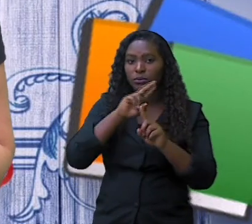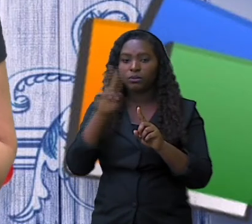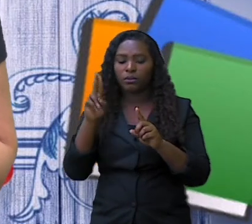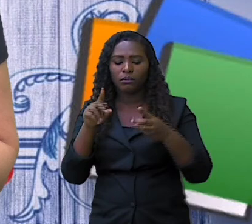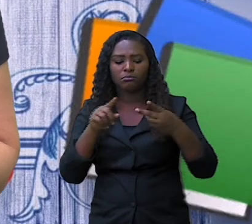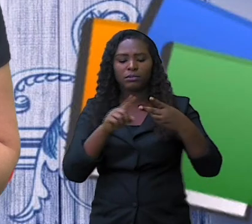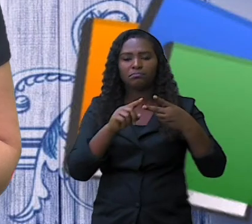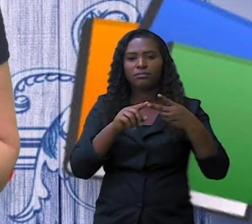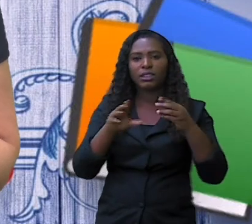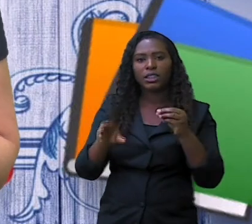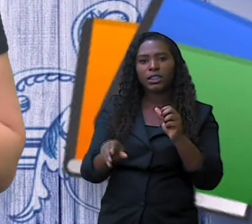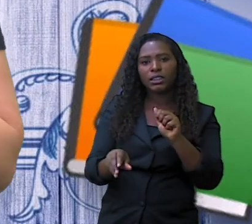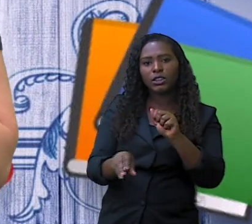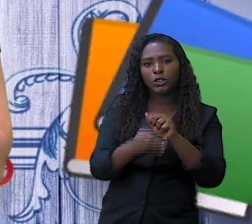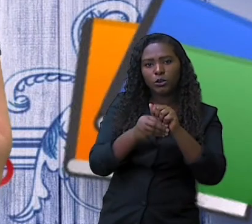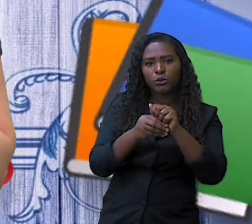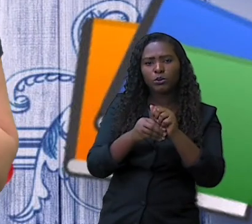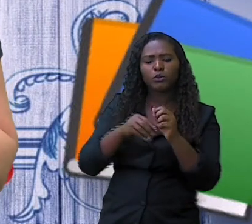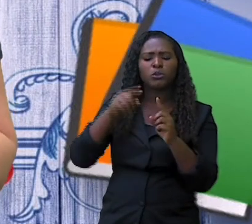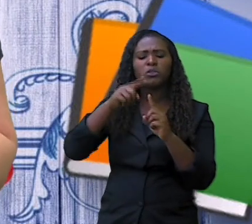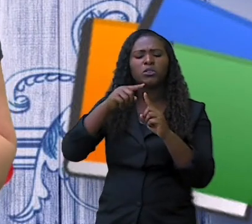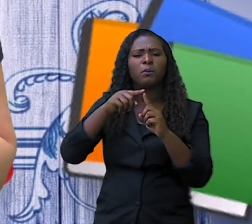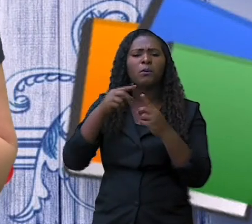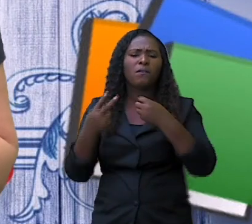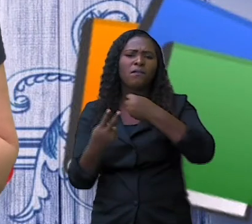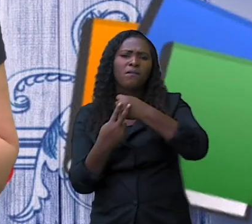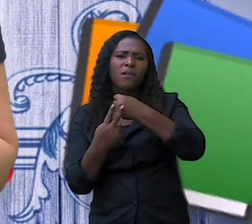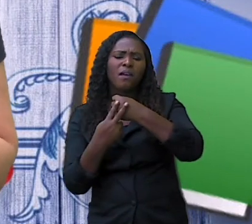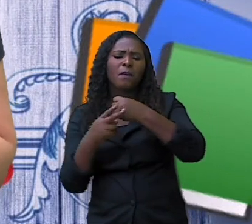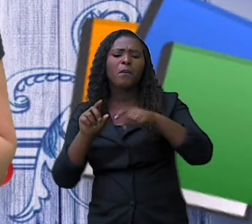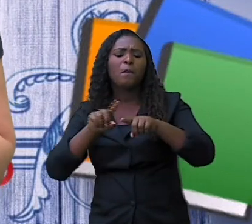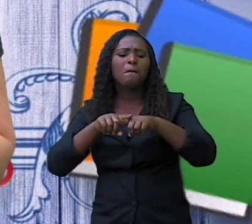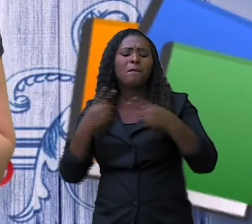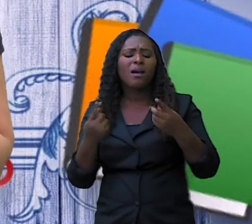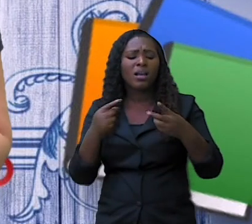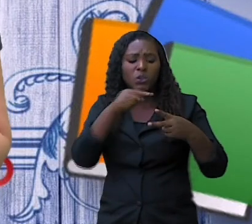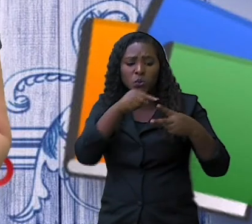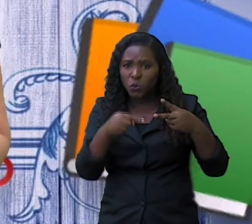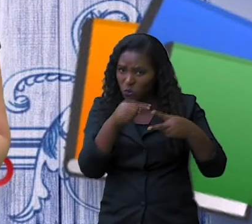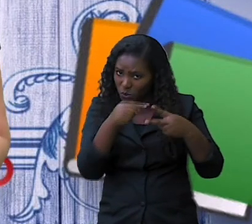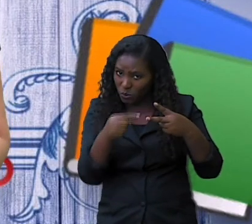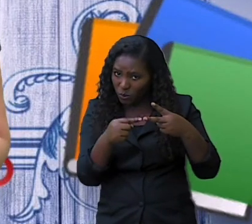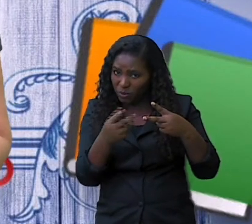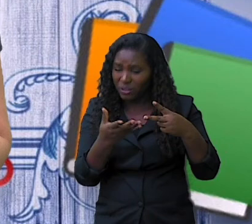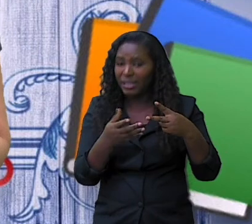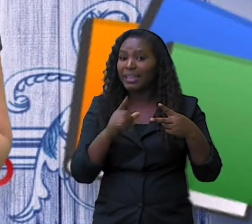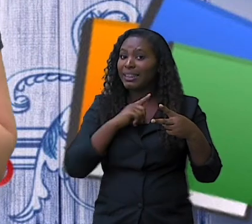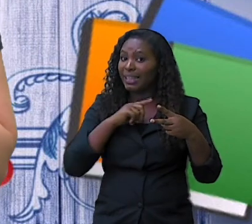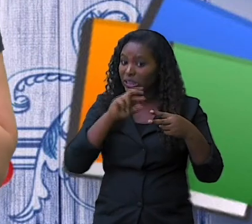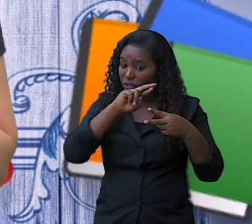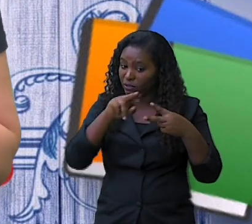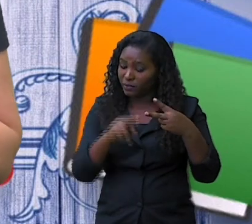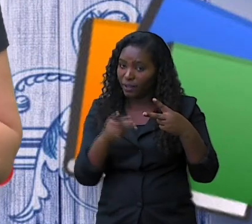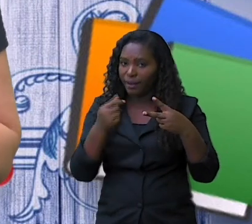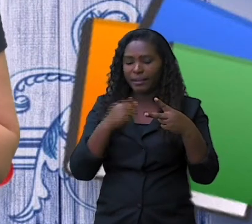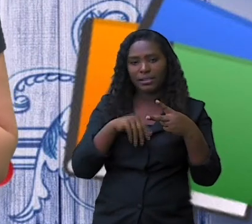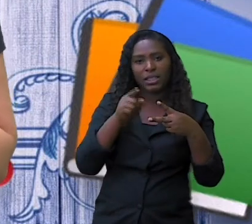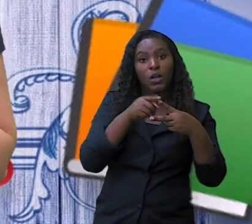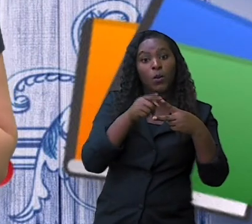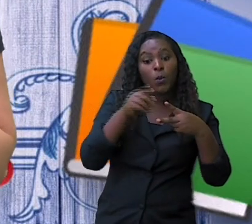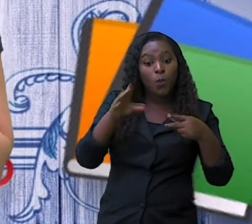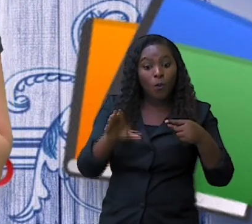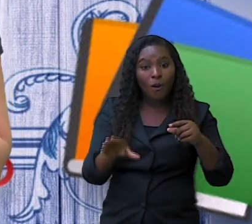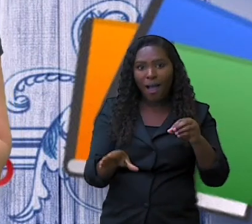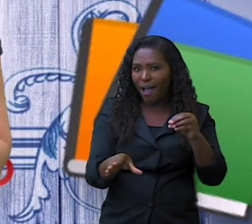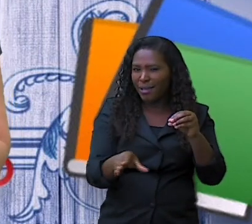ser retirados da frase, sem alterar a sua estrutura sintática, uma vez que eles não são dispensáveis,